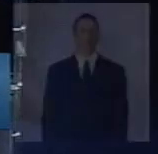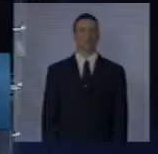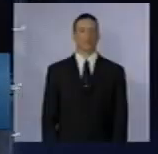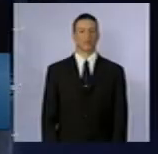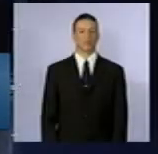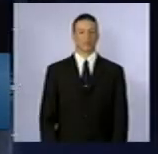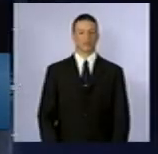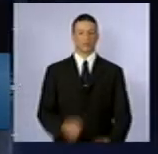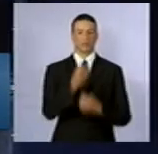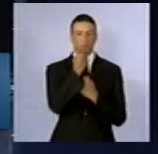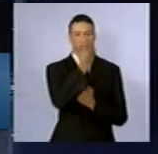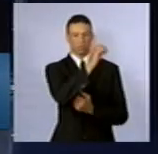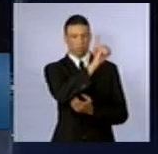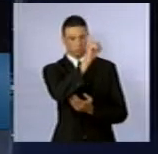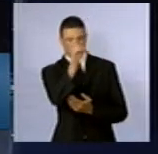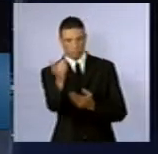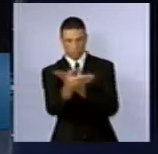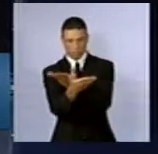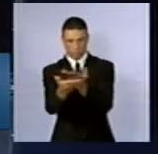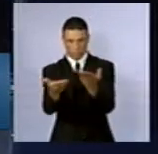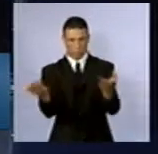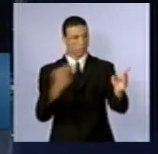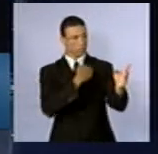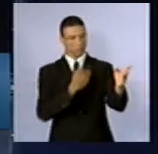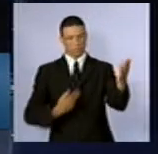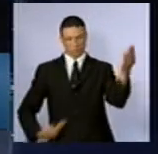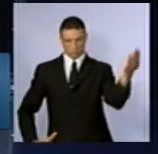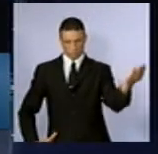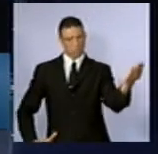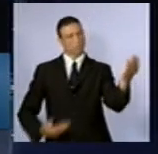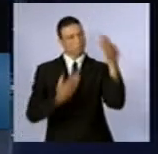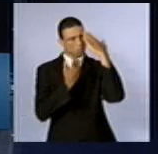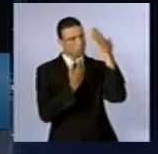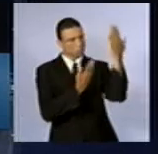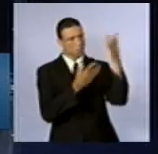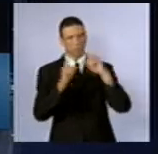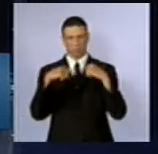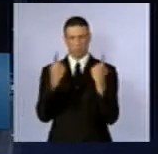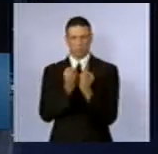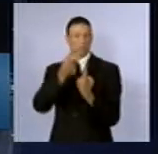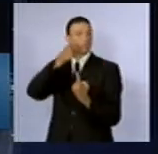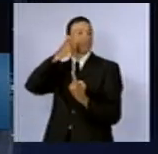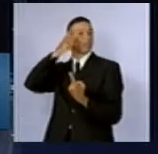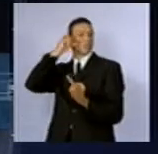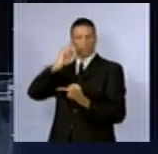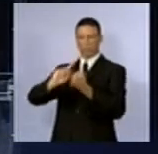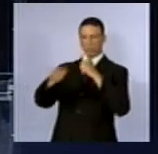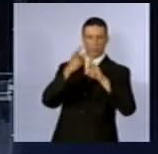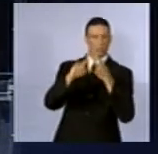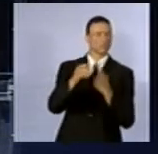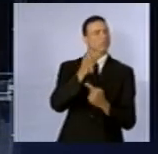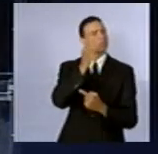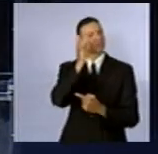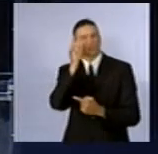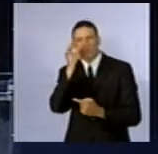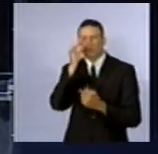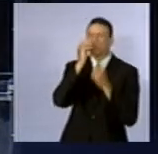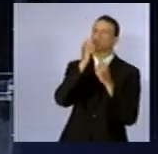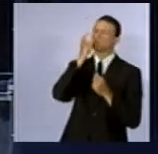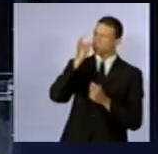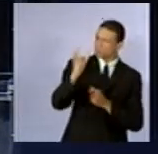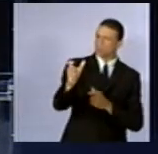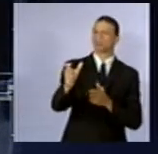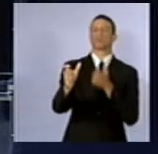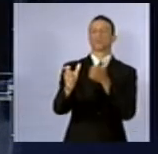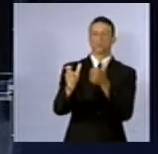dessa audiência pública. Nós tivemos já hoje, ontem, debates muito interessantes sobre o assunto. E, adicionalmente, é